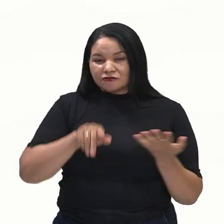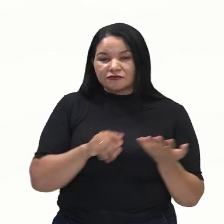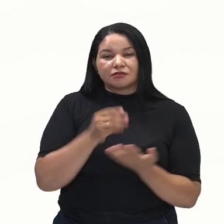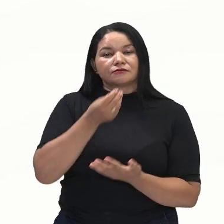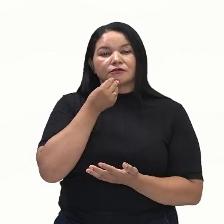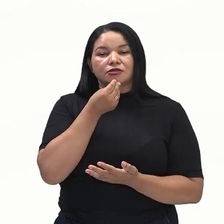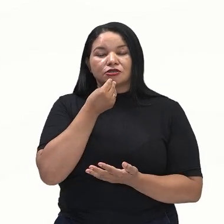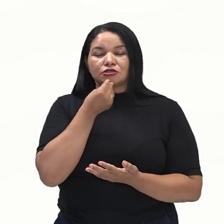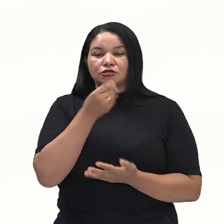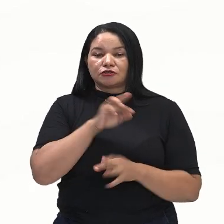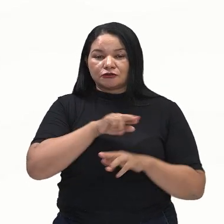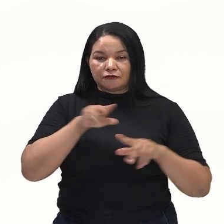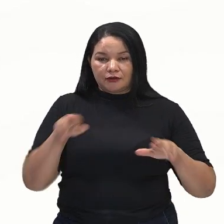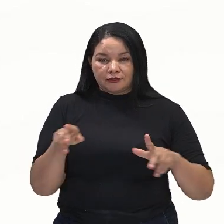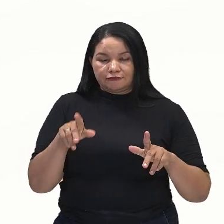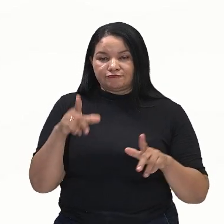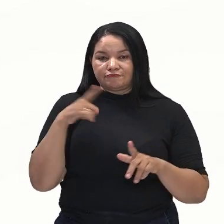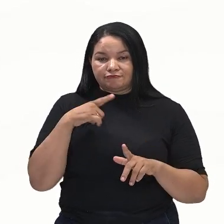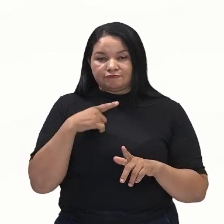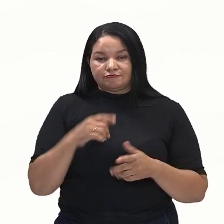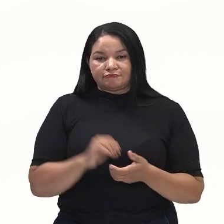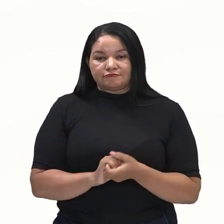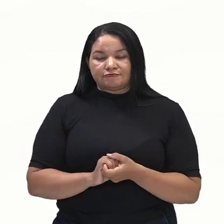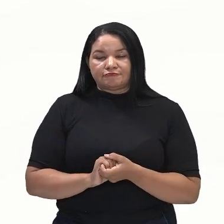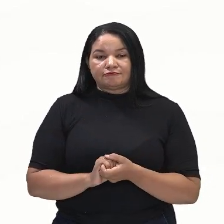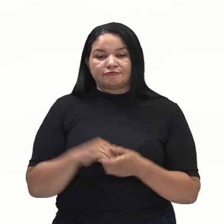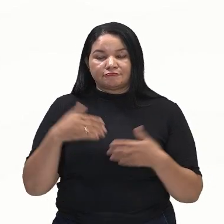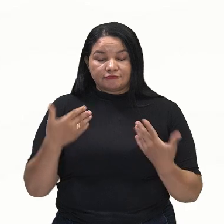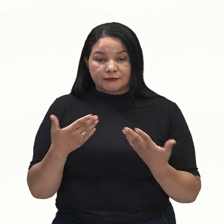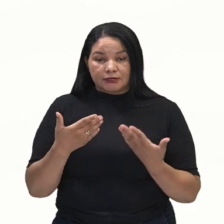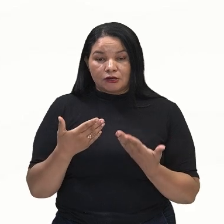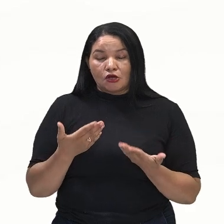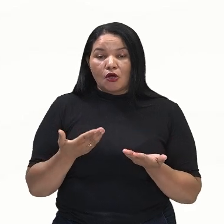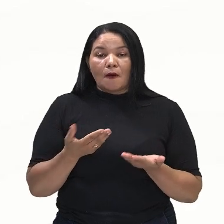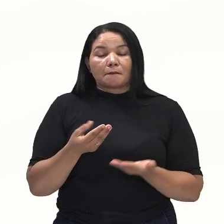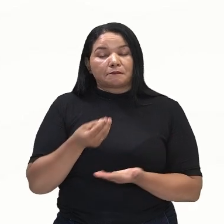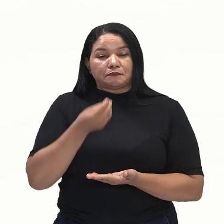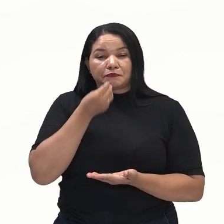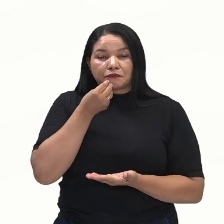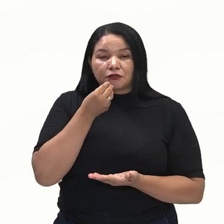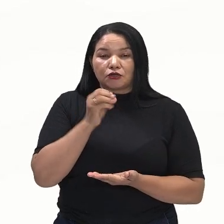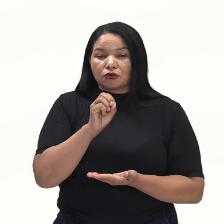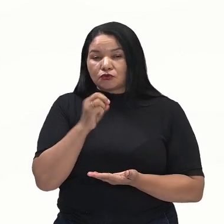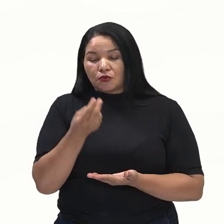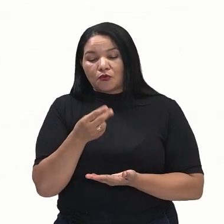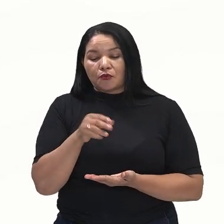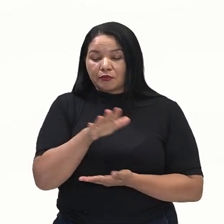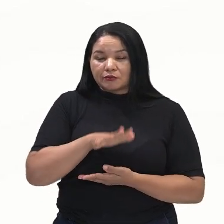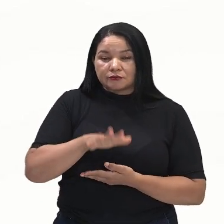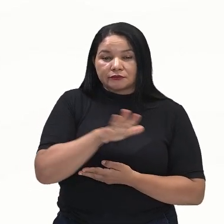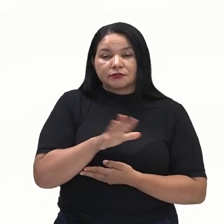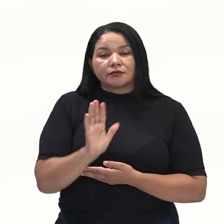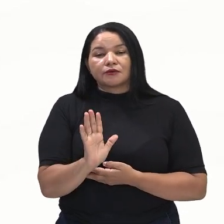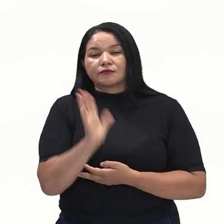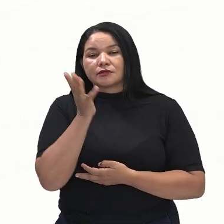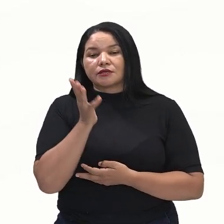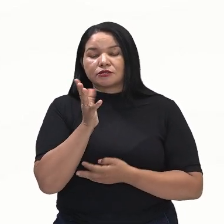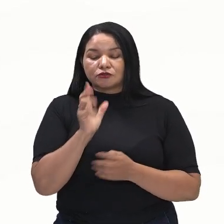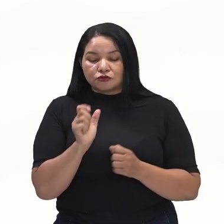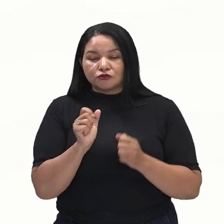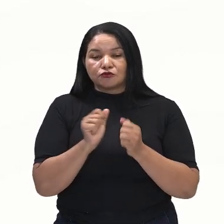diferentes. Agora, esses experimentos, esse espaço amostral e o evento, tudo isso junto vai